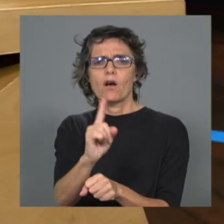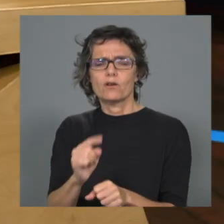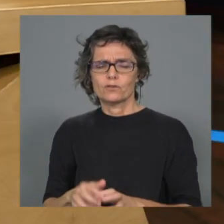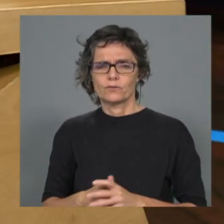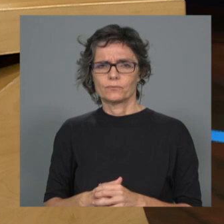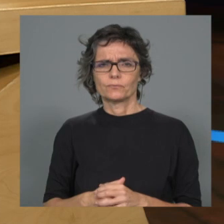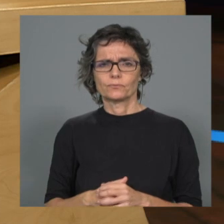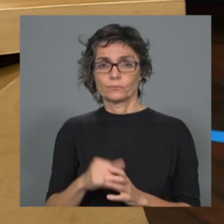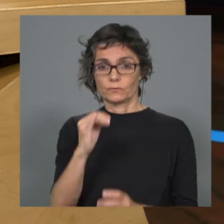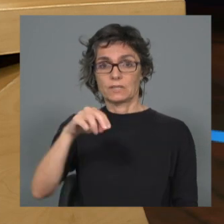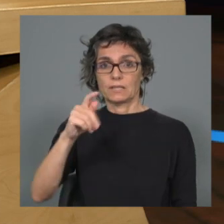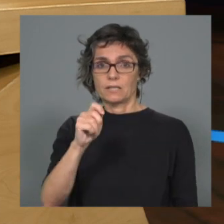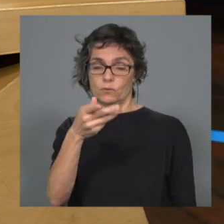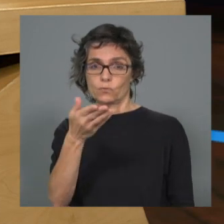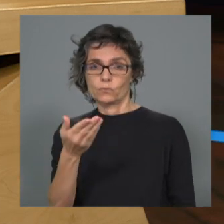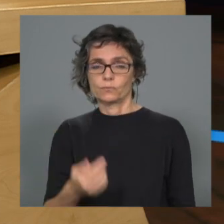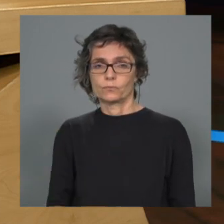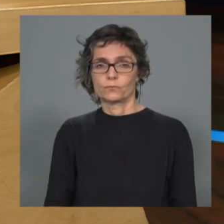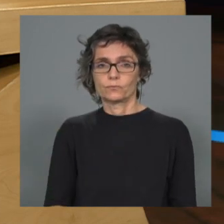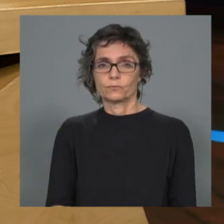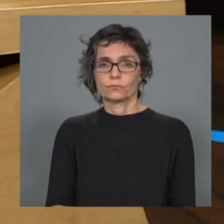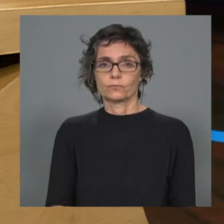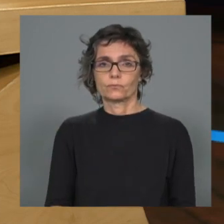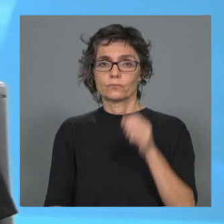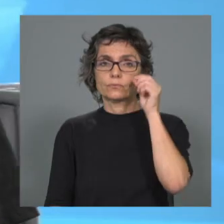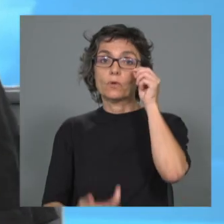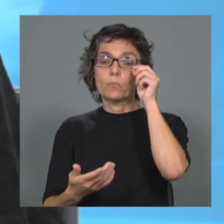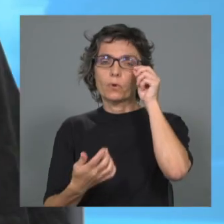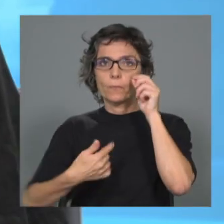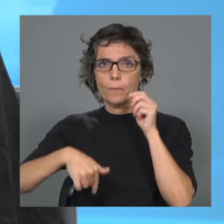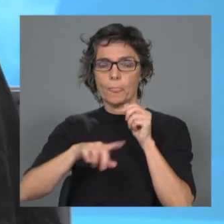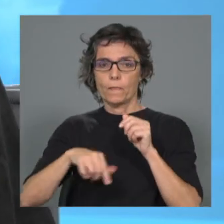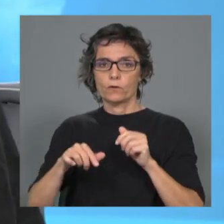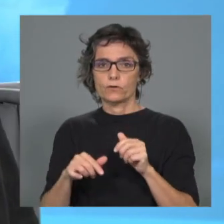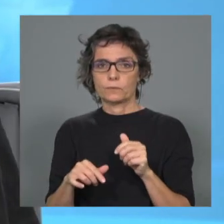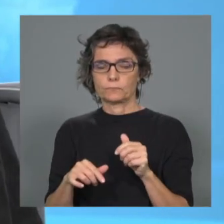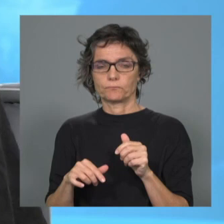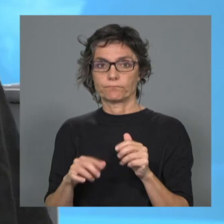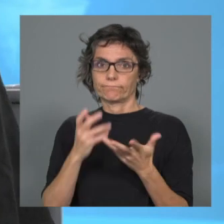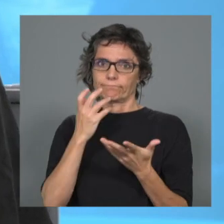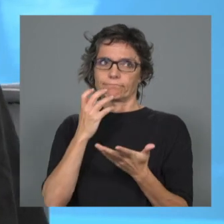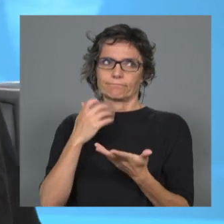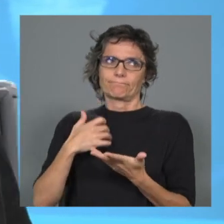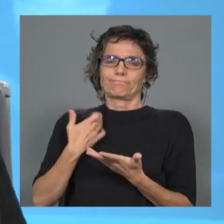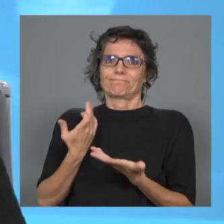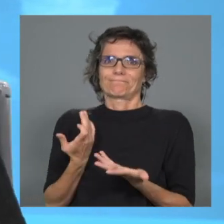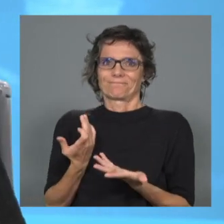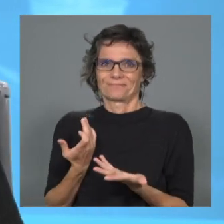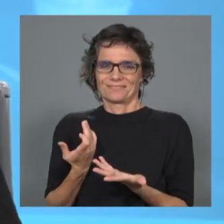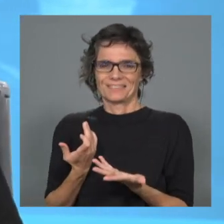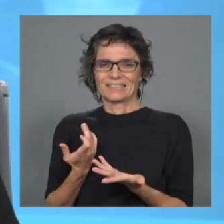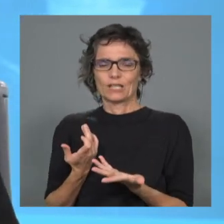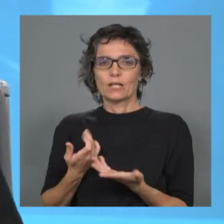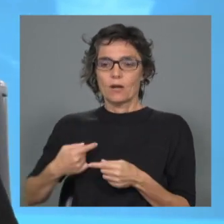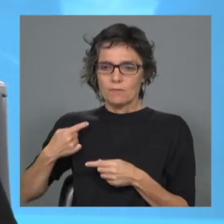que a Inês está envolvida? Então, basicamente nós temos o privilégio de, semana